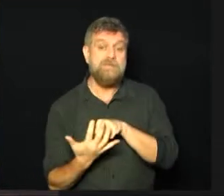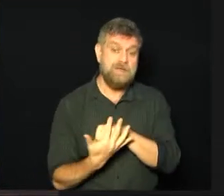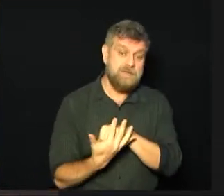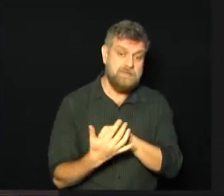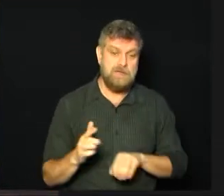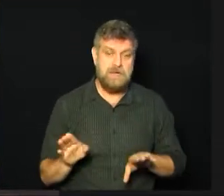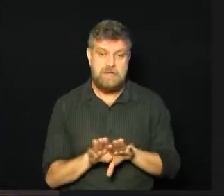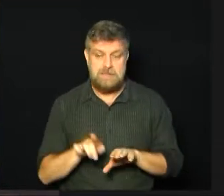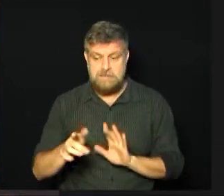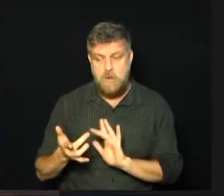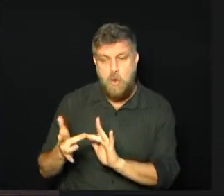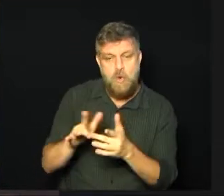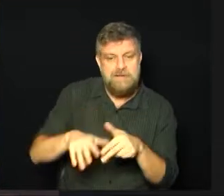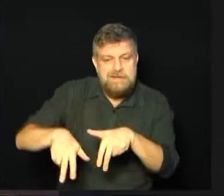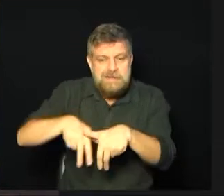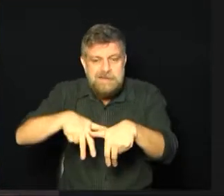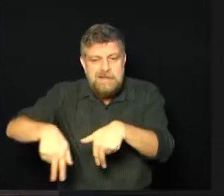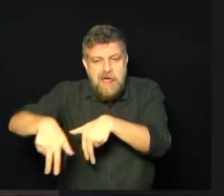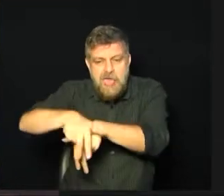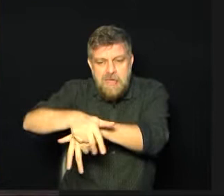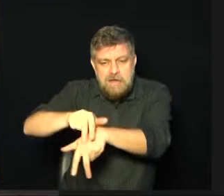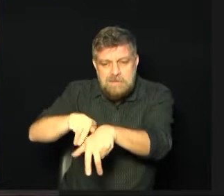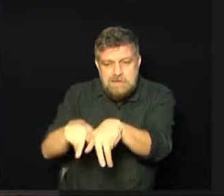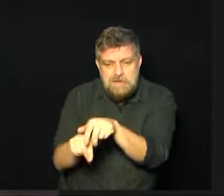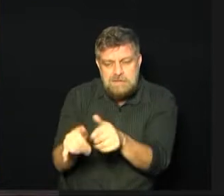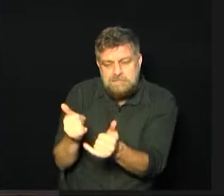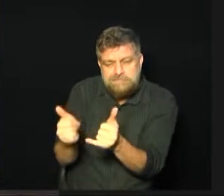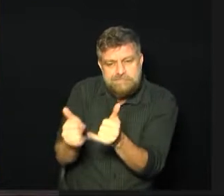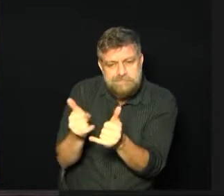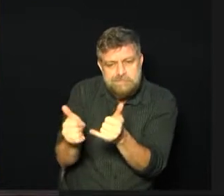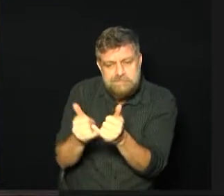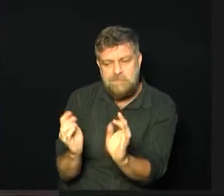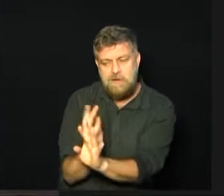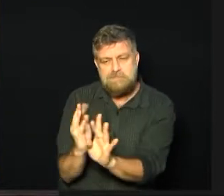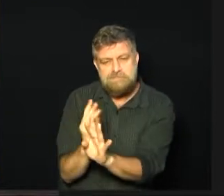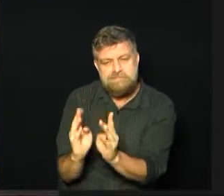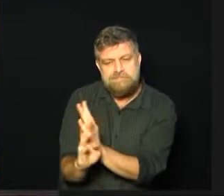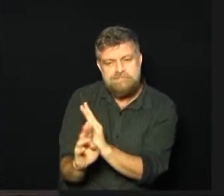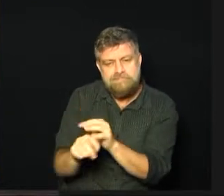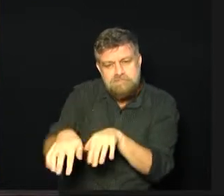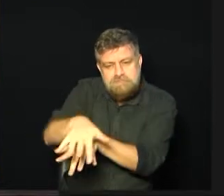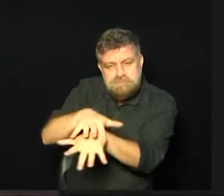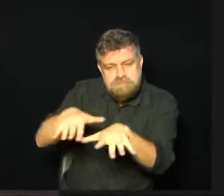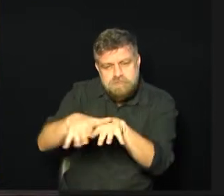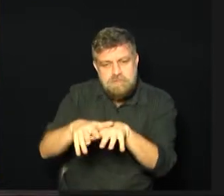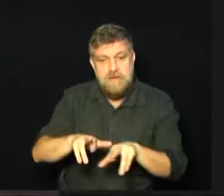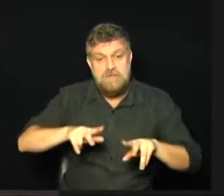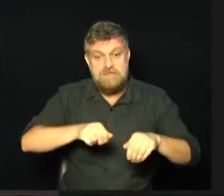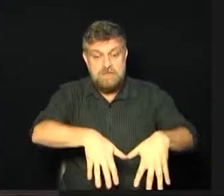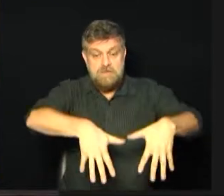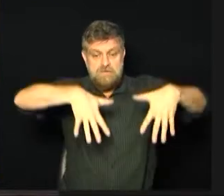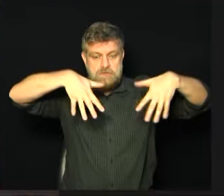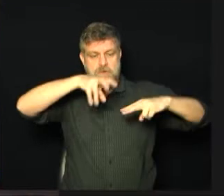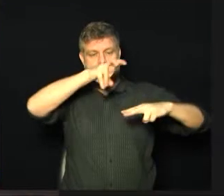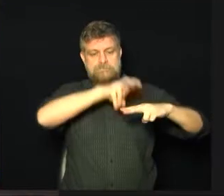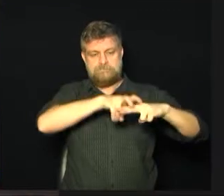outro, que o nível de contato do Carnaval é bastante maior do que, por exemplo, num estádio de futebol. As